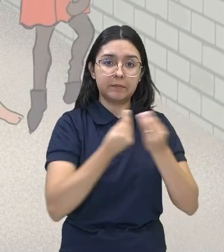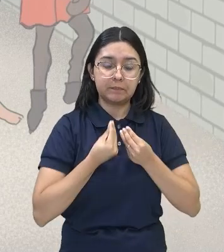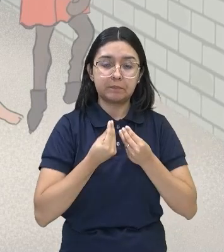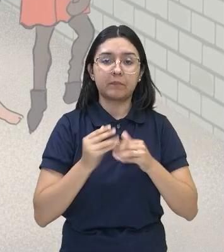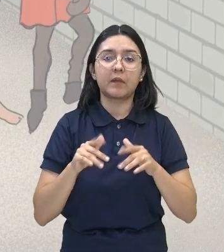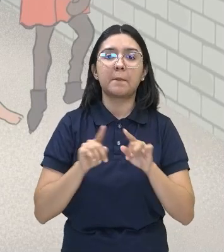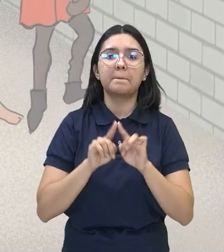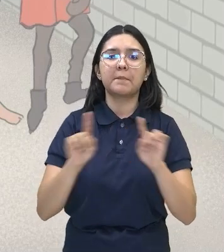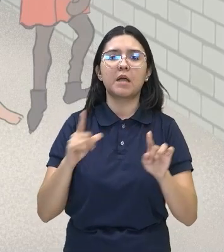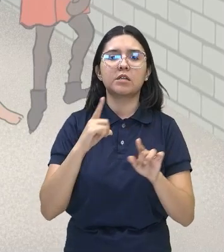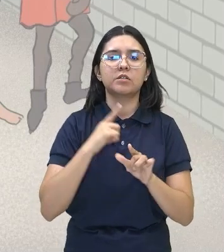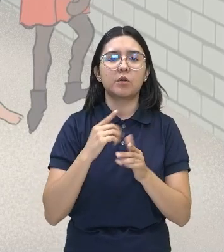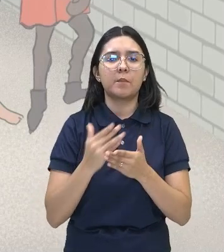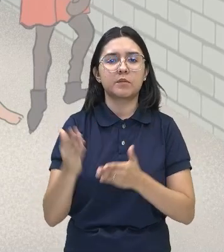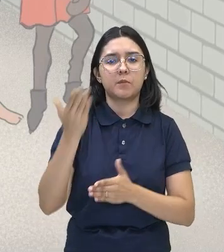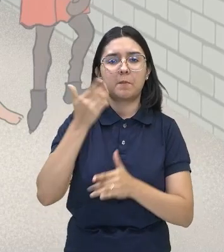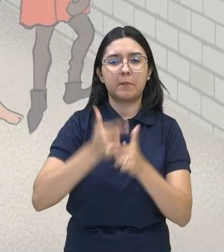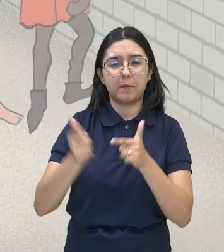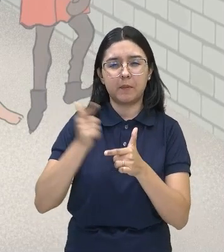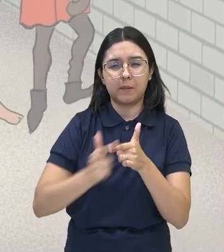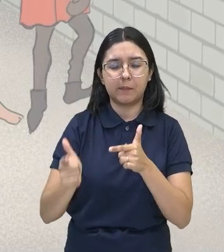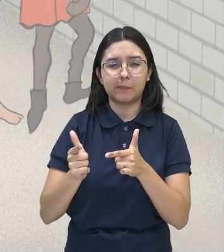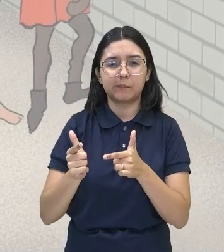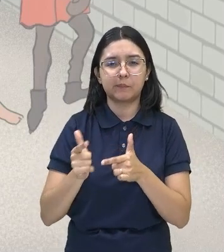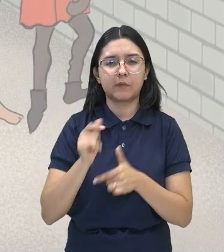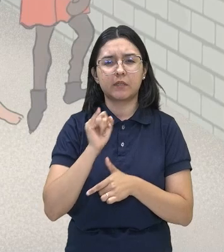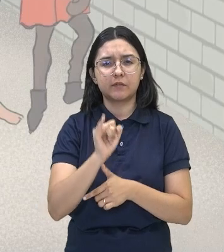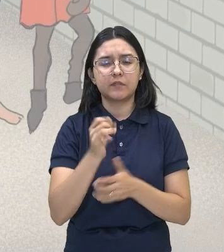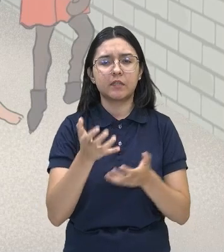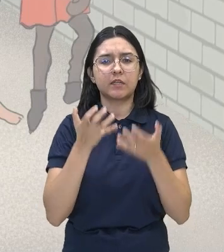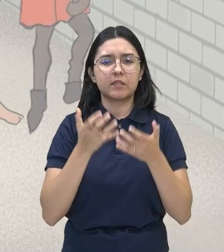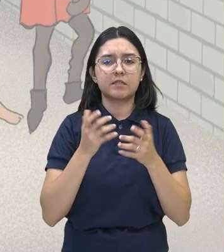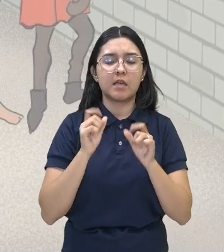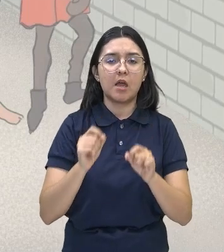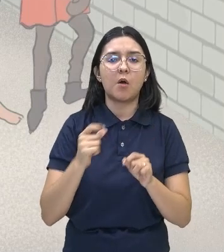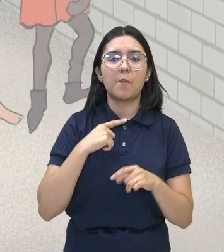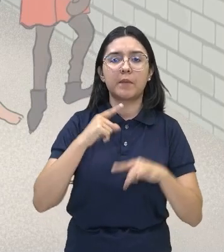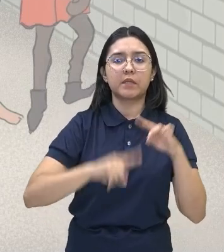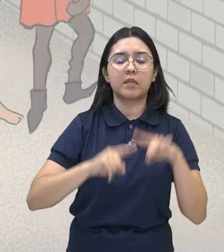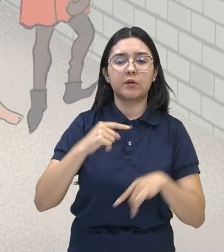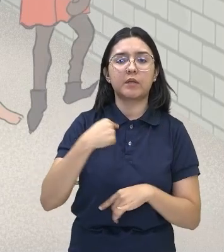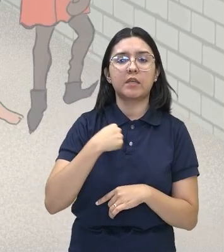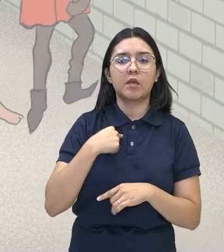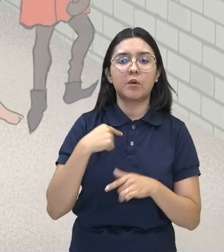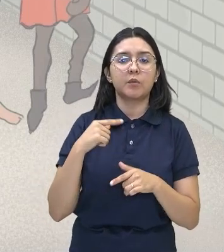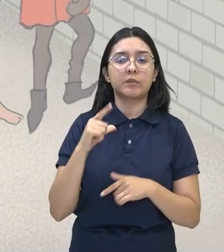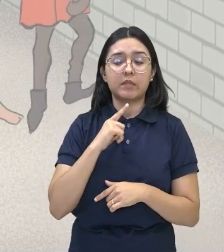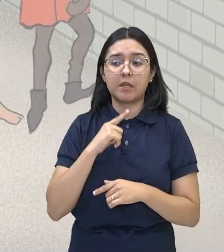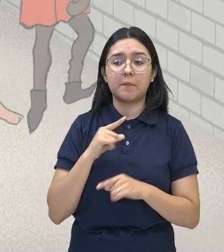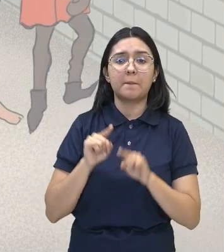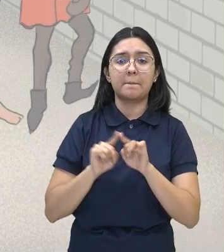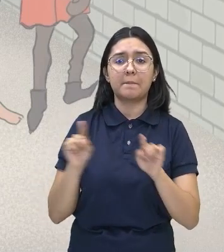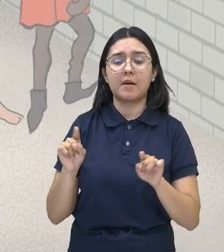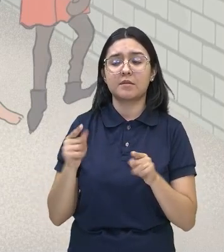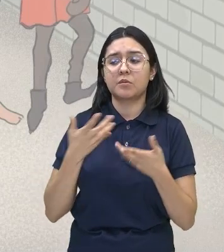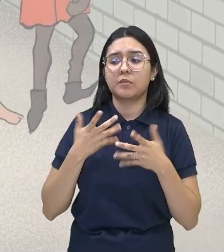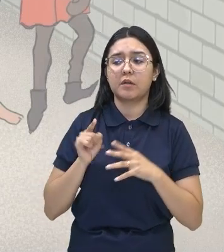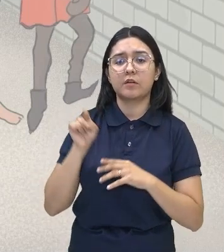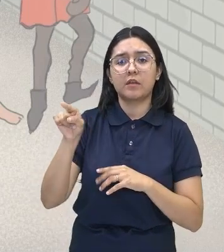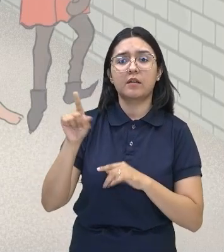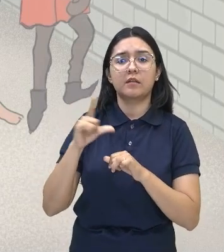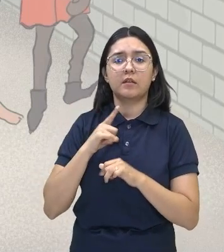surge um problema. E se você quiser a mercadoria que eu tenho, mas eu não quiser a sua mercadoria, como a gente